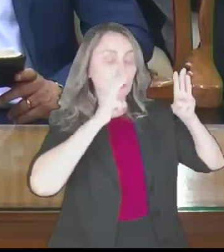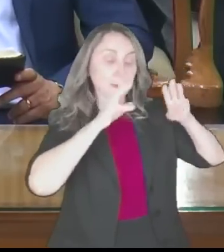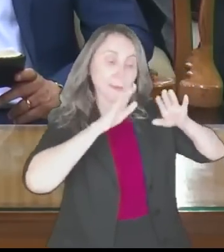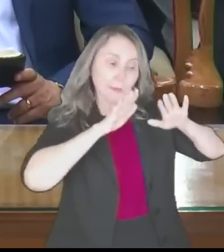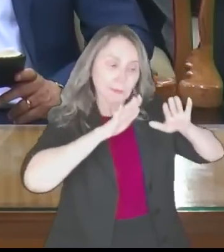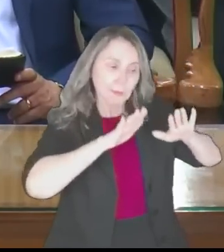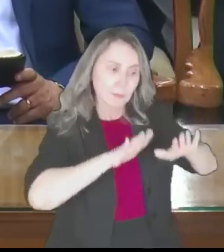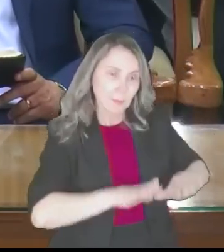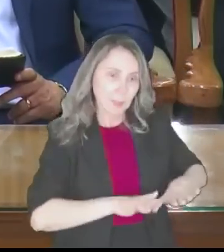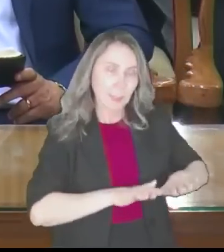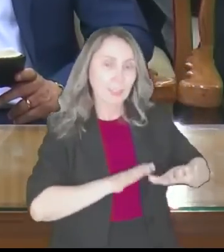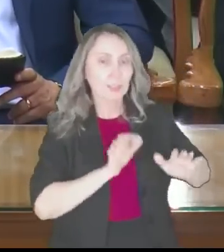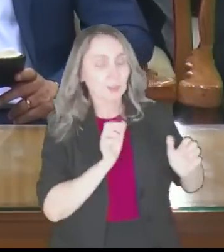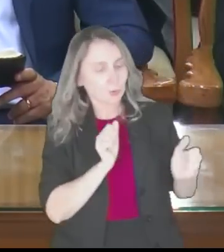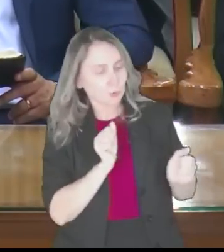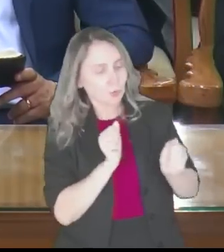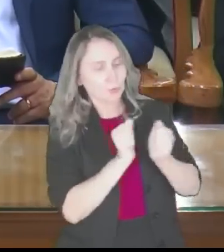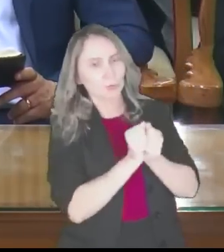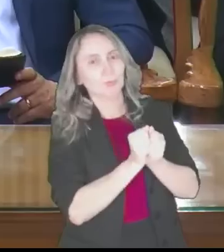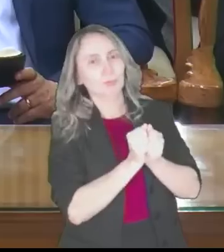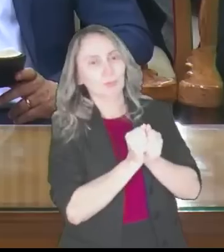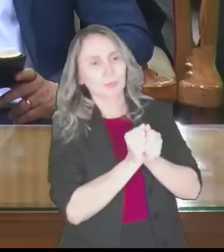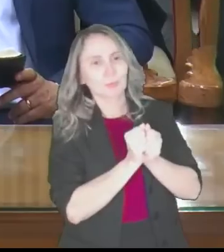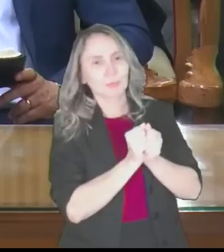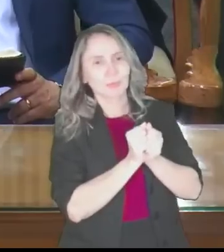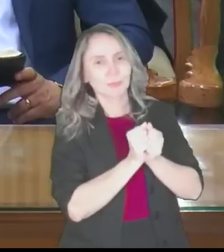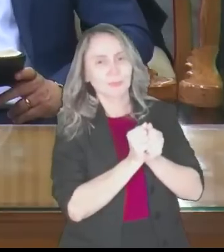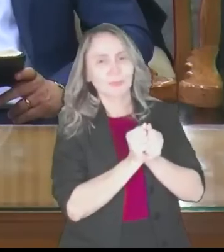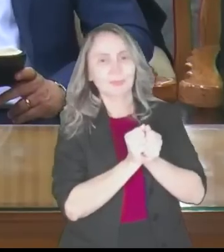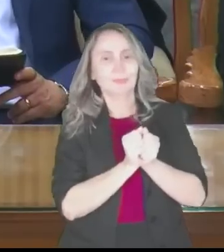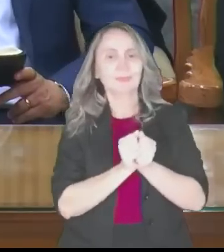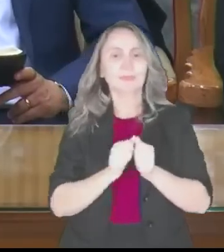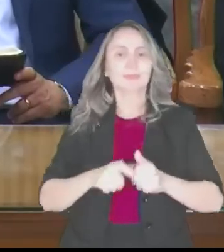fica aqui comigo.